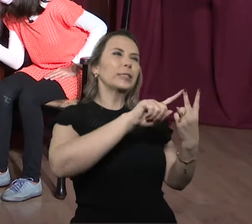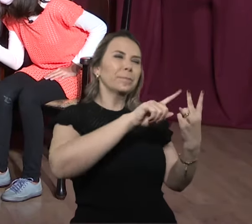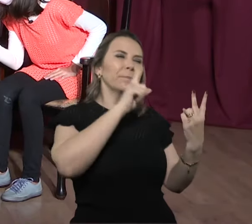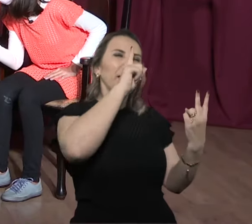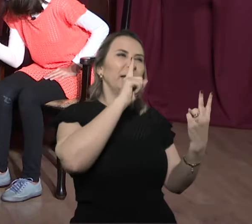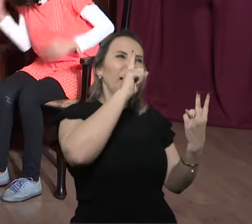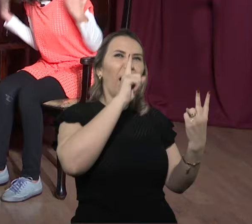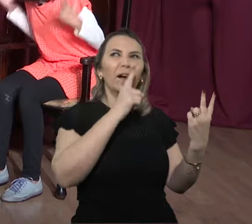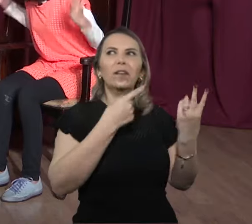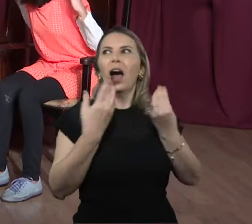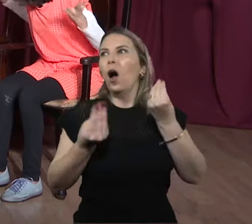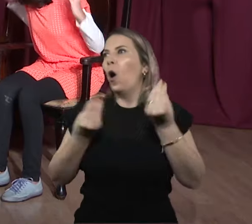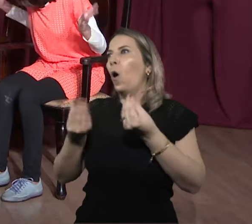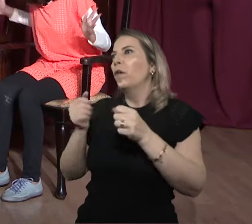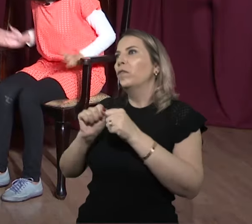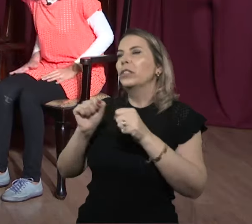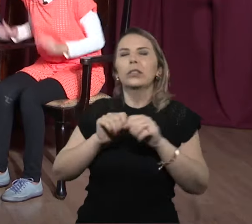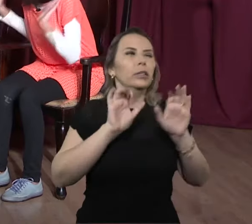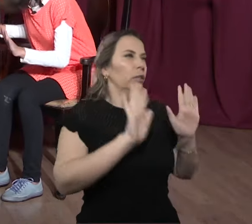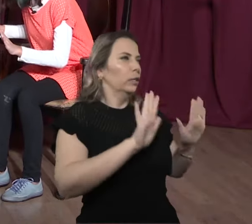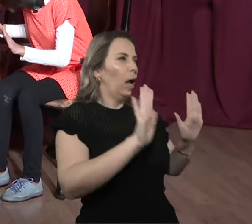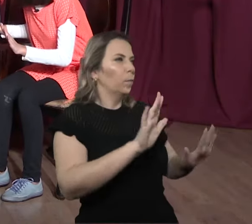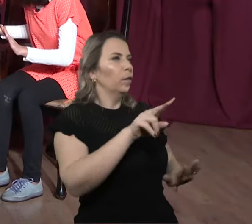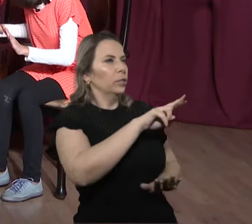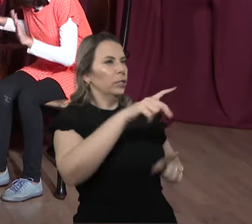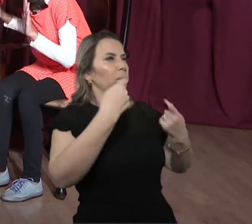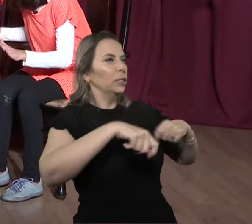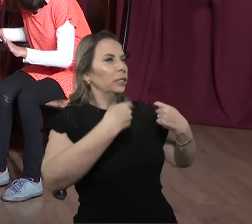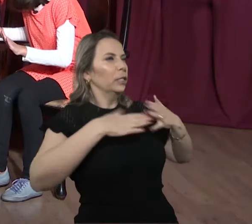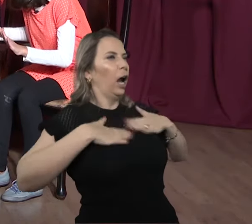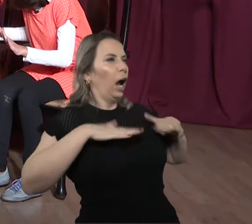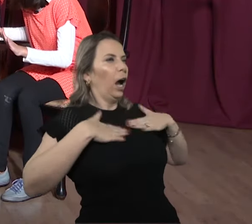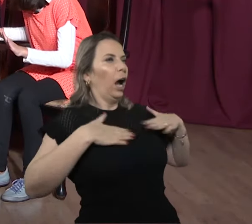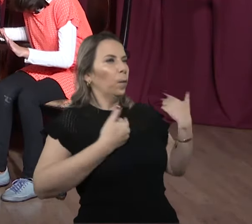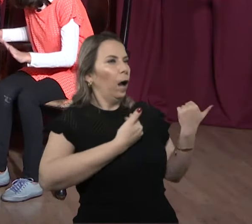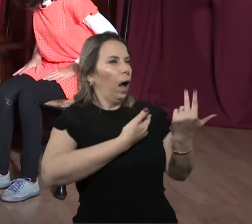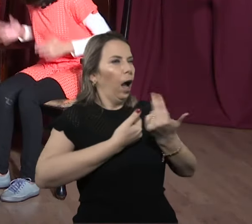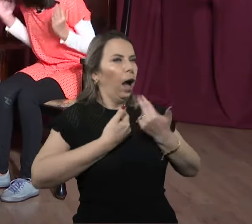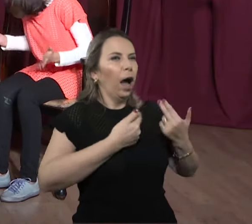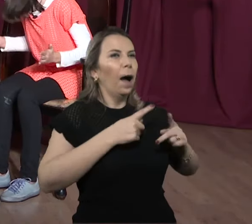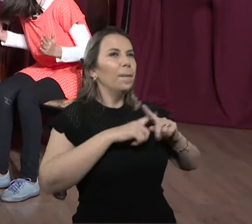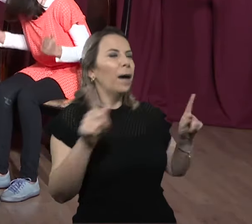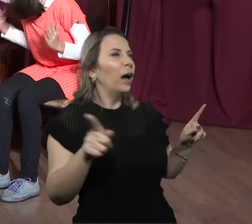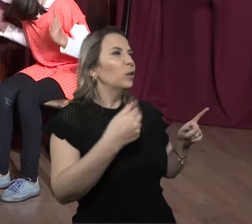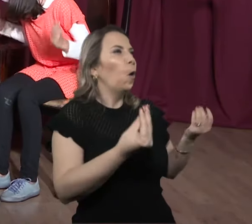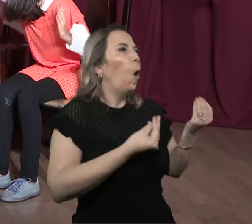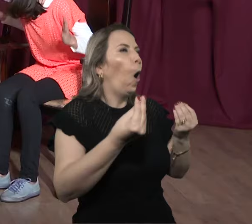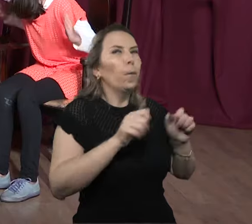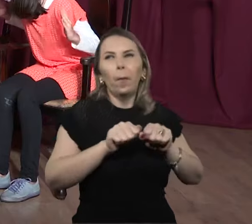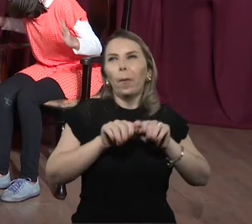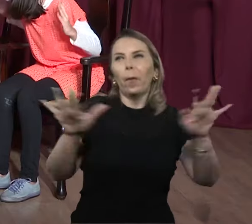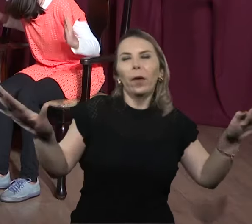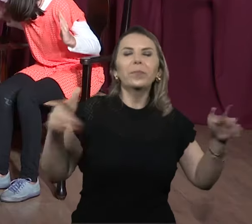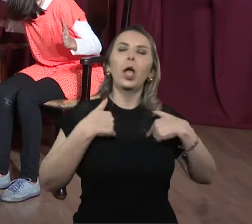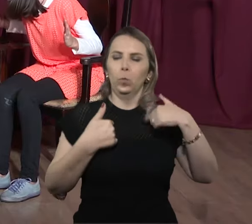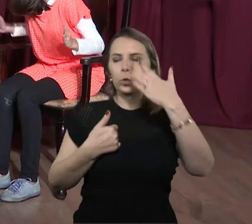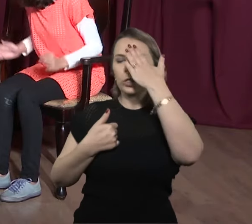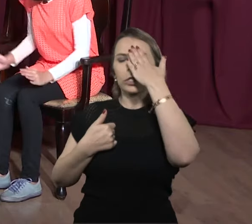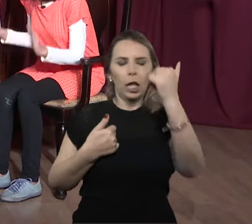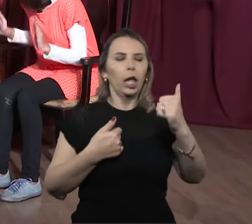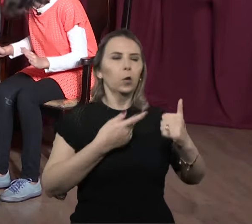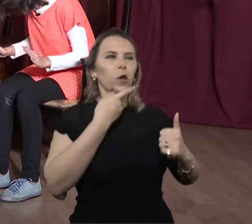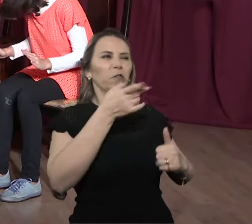mitose múltipla. E agora o que faremos? Calma, garota, você precisa ficar calma. Mas você disse que isso pode se tornar